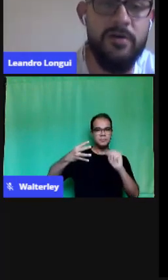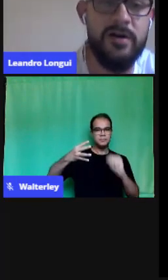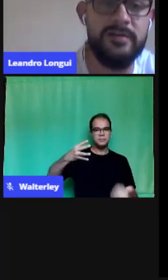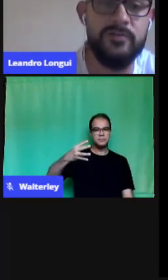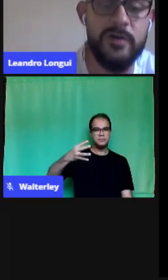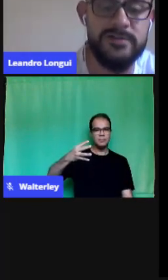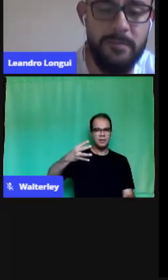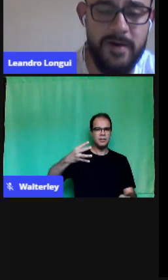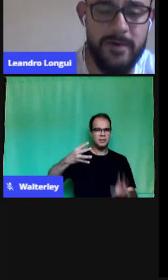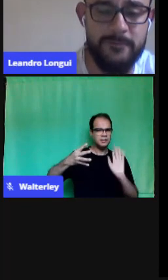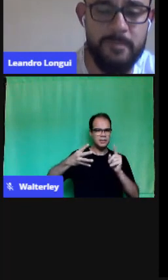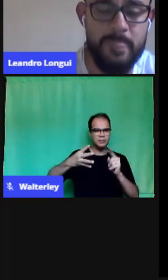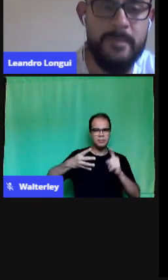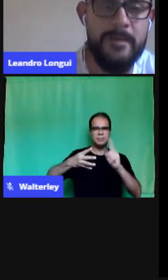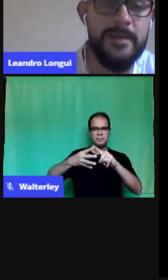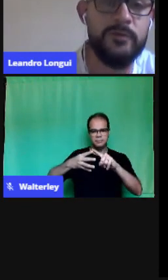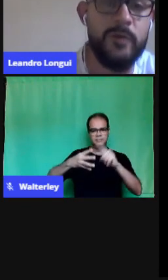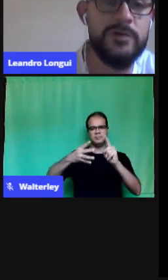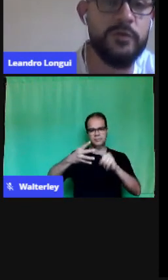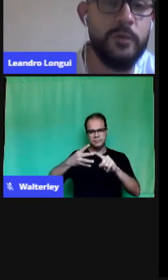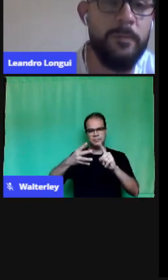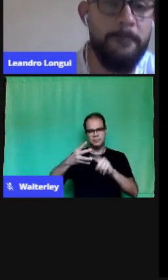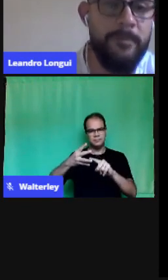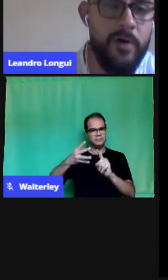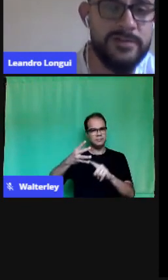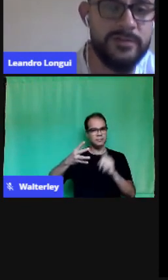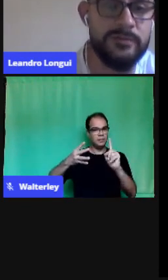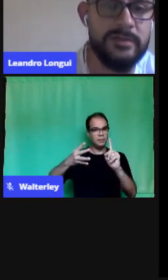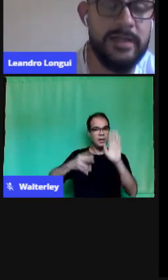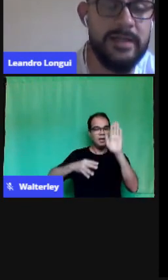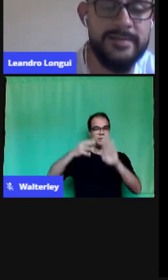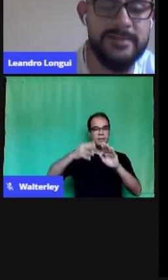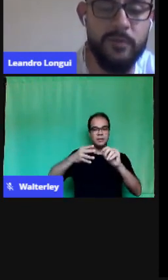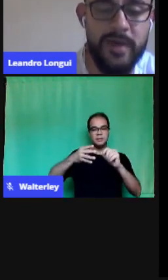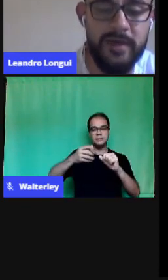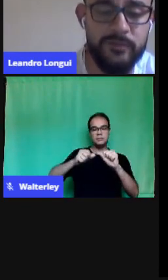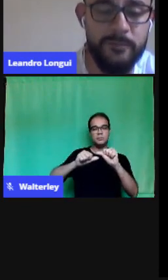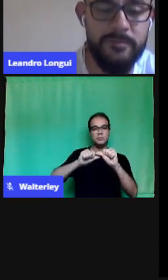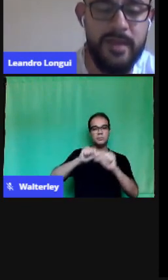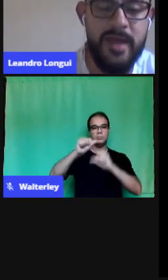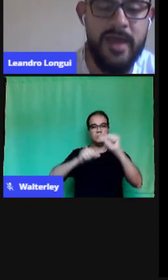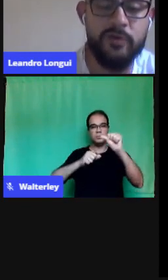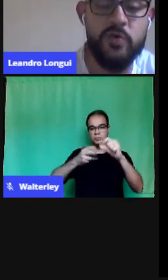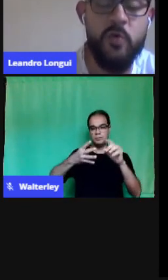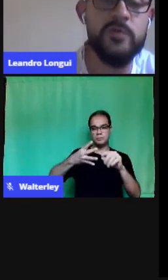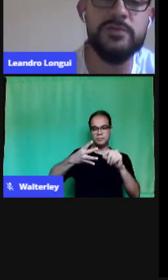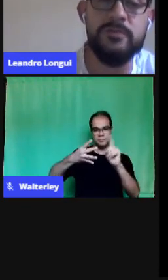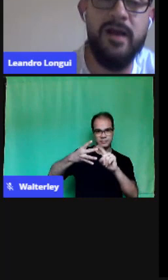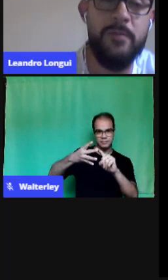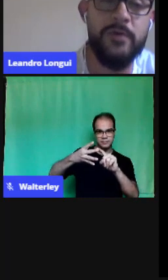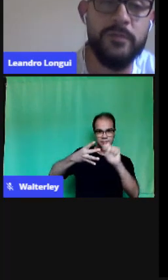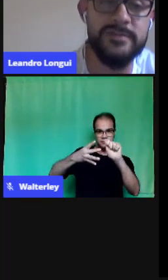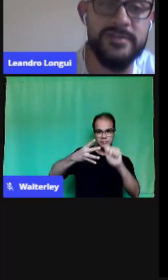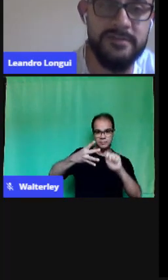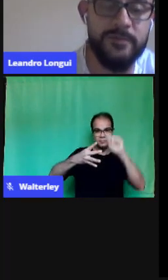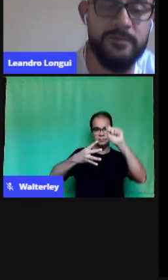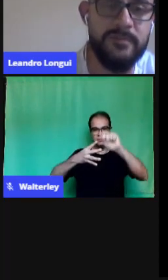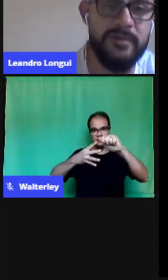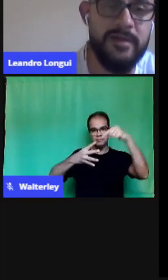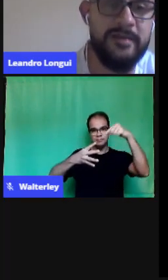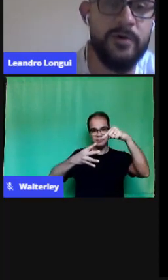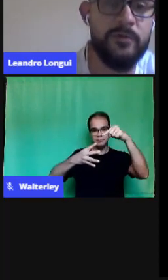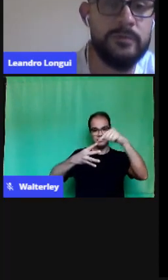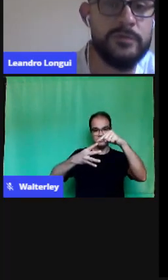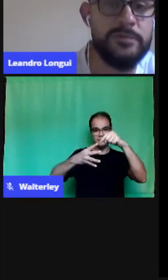necessariamente nessa ordem no nosso trabalho. E que o nosso propósito, nesse momento, é o de construir um caminho